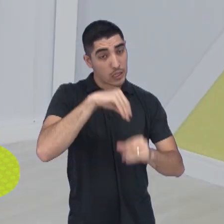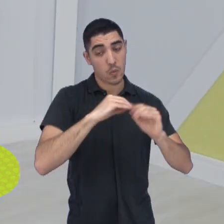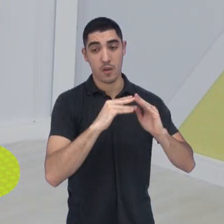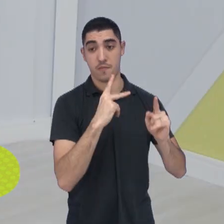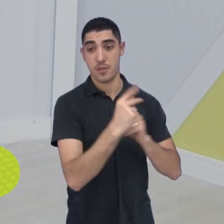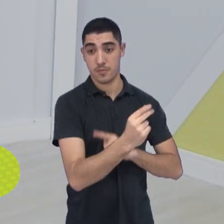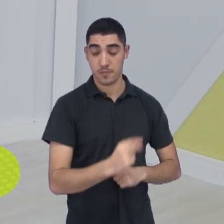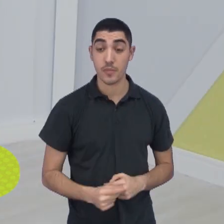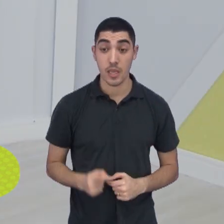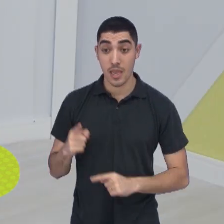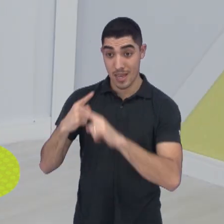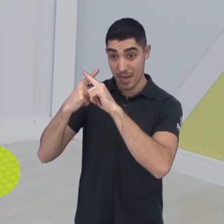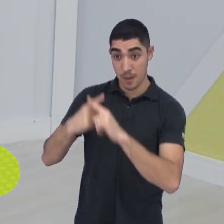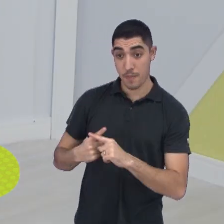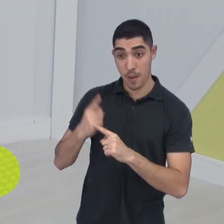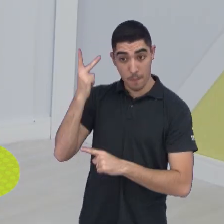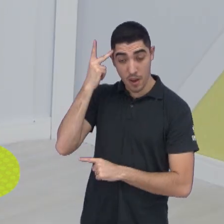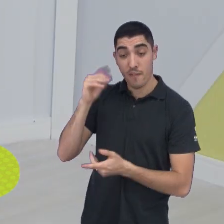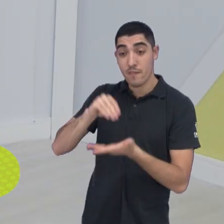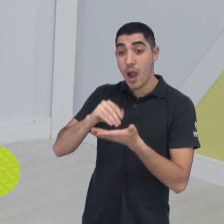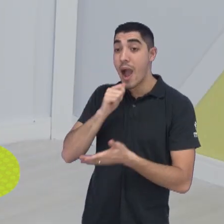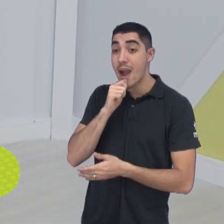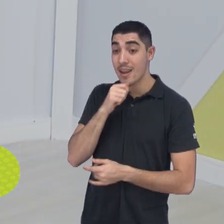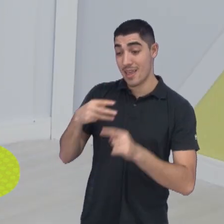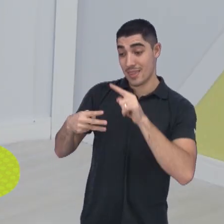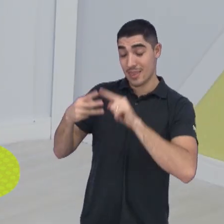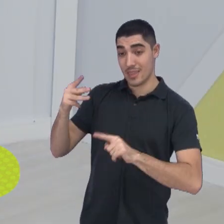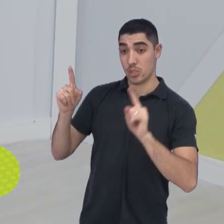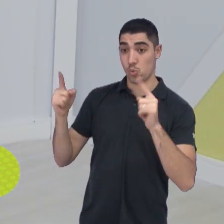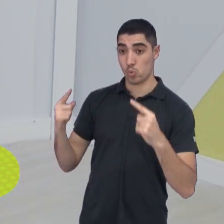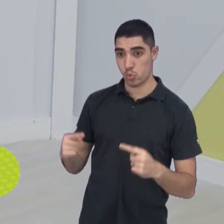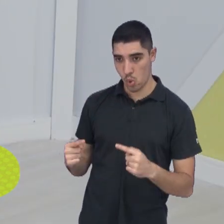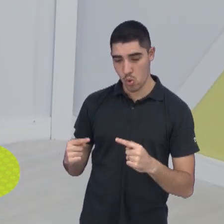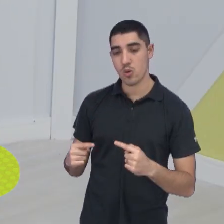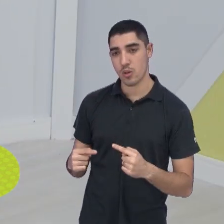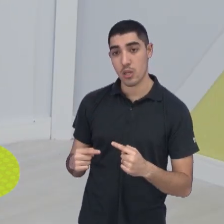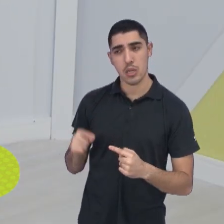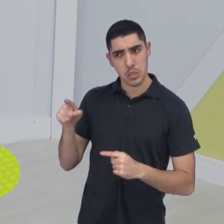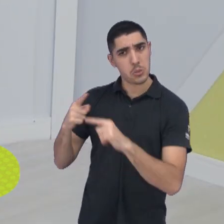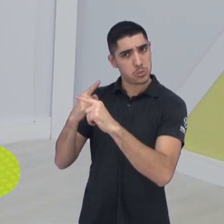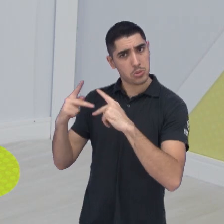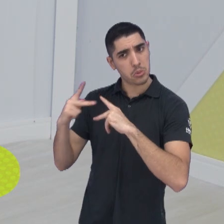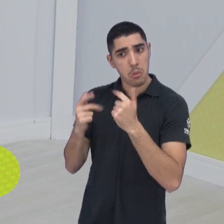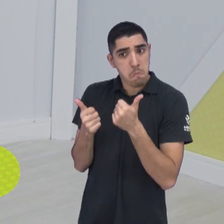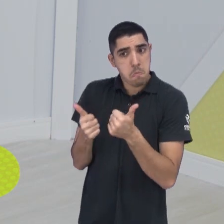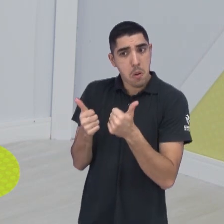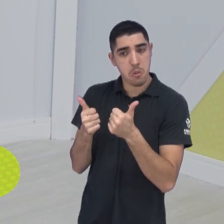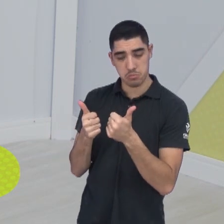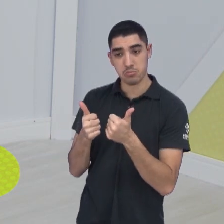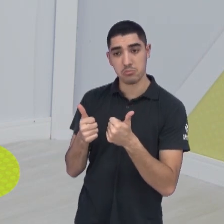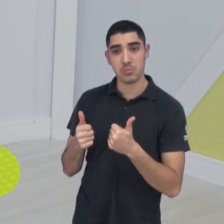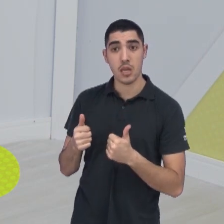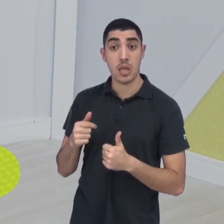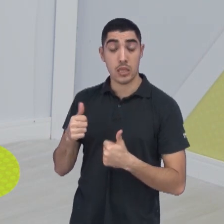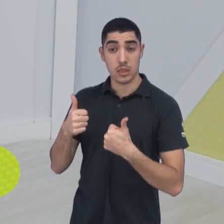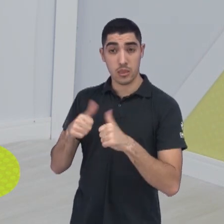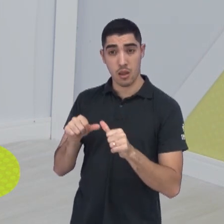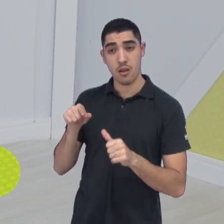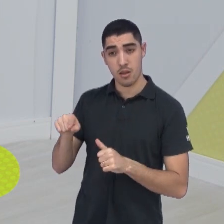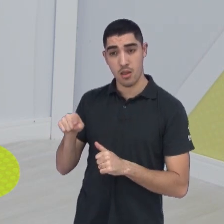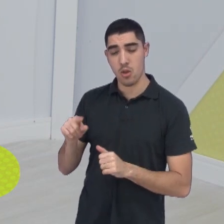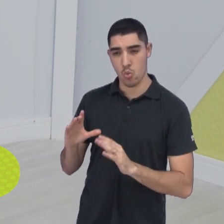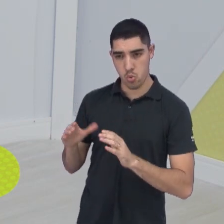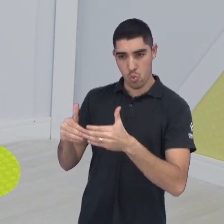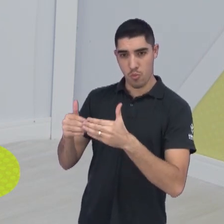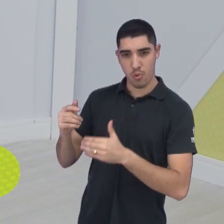que no Paulista faltam 3 rodadas para fechar aí a fase de classificação e o São José está bem aí no Paulista, onde lidera no grupo